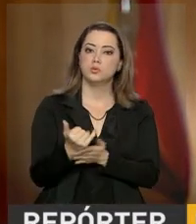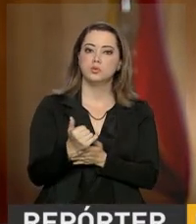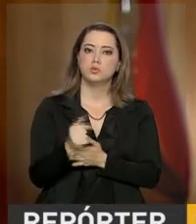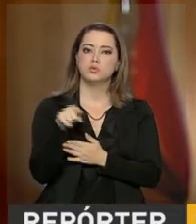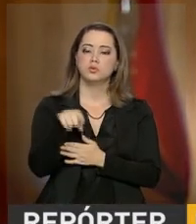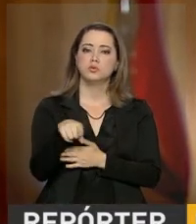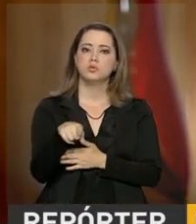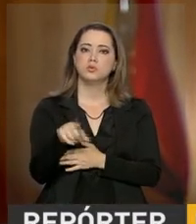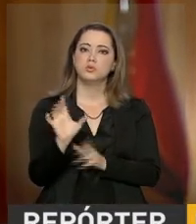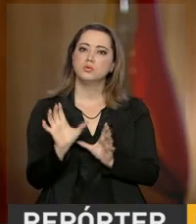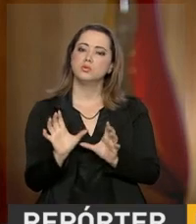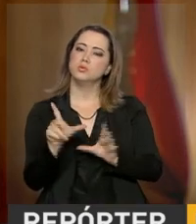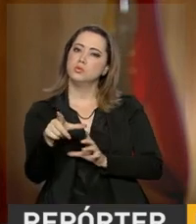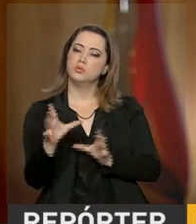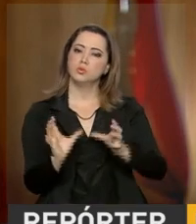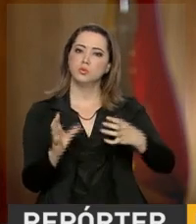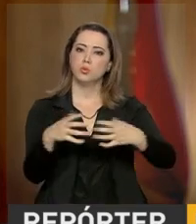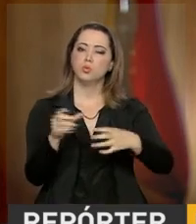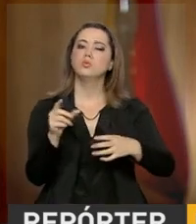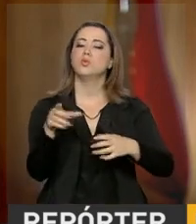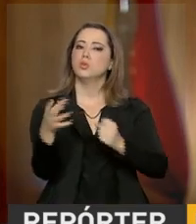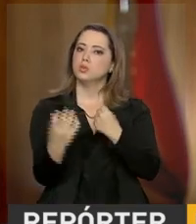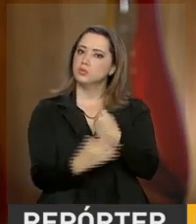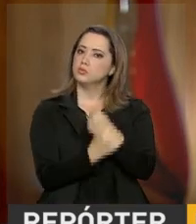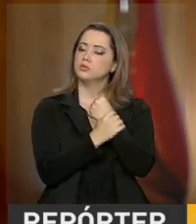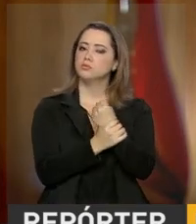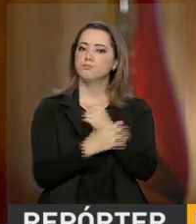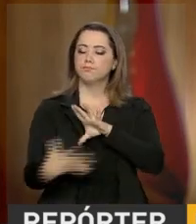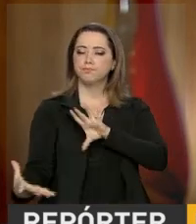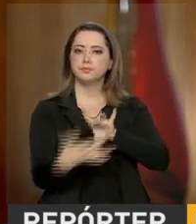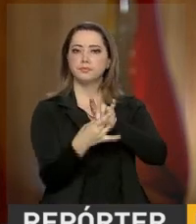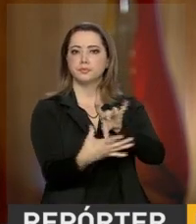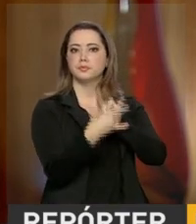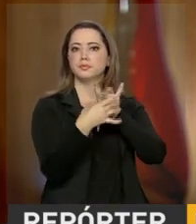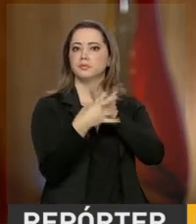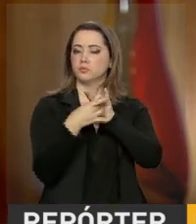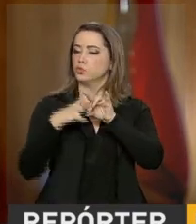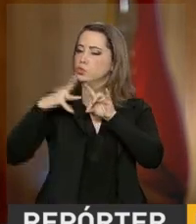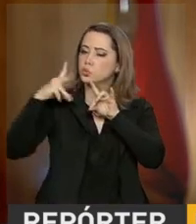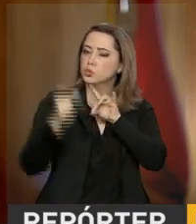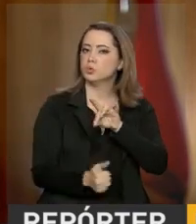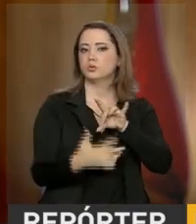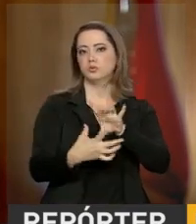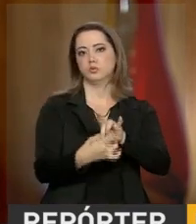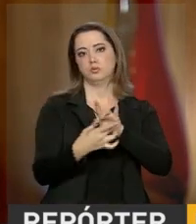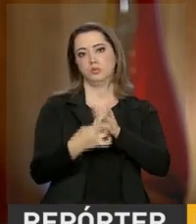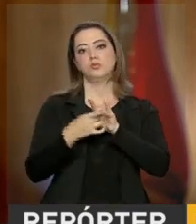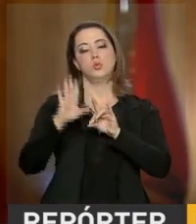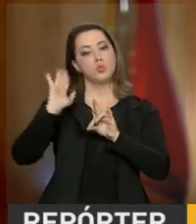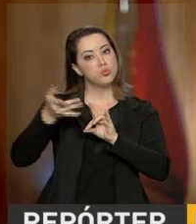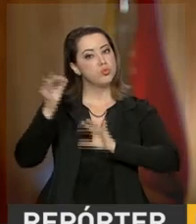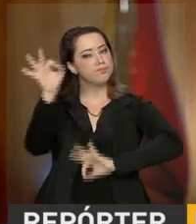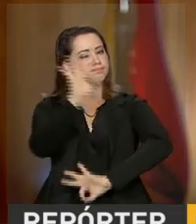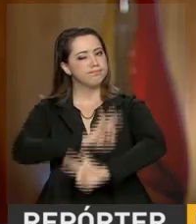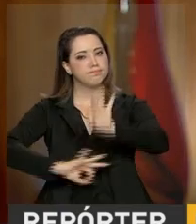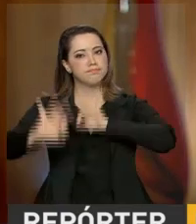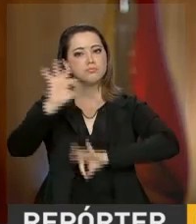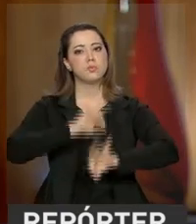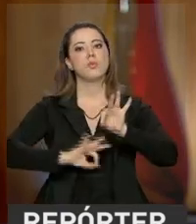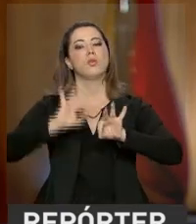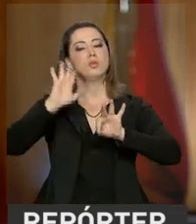uma uma estrutura de segurança integrada absolutamente integrada preparada e